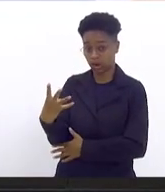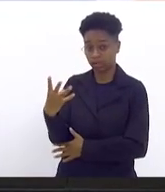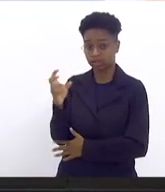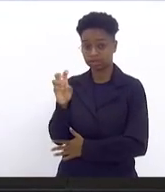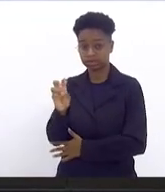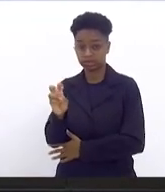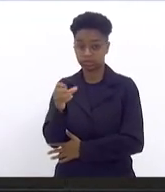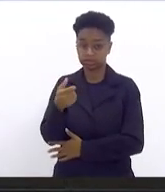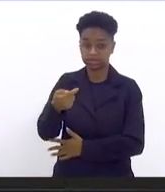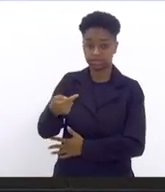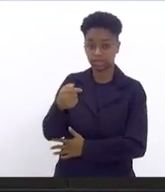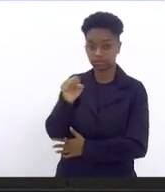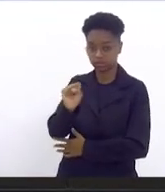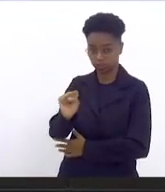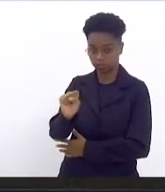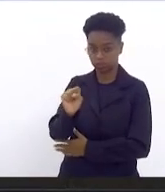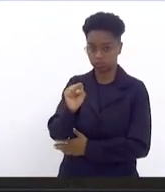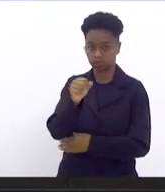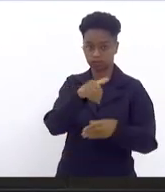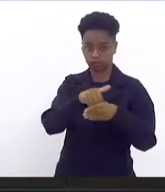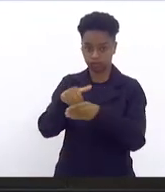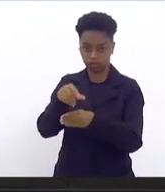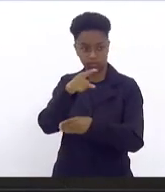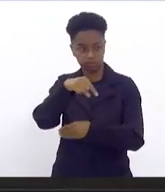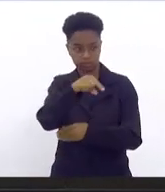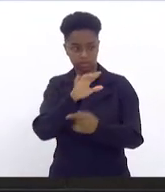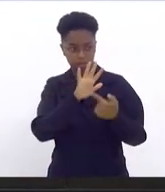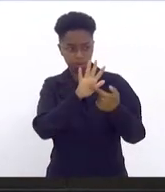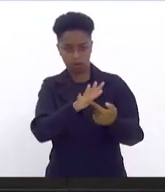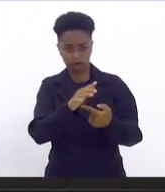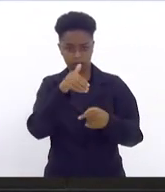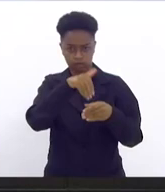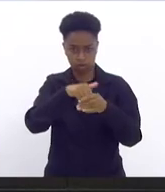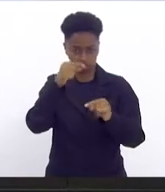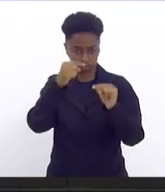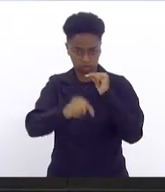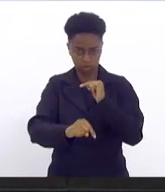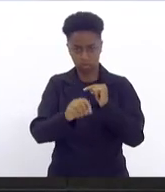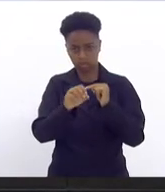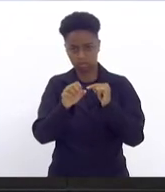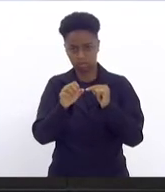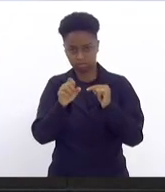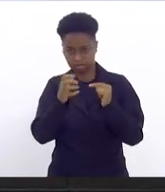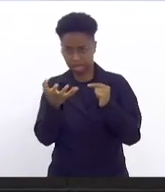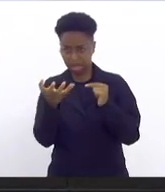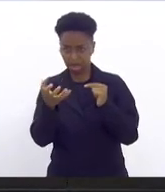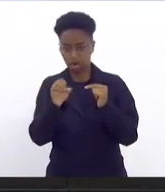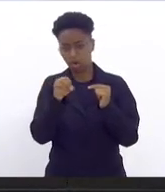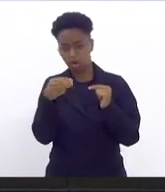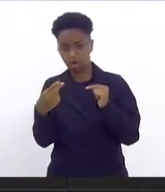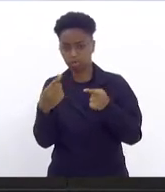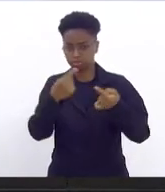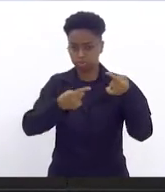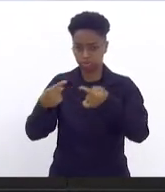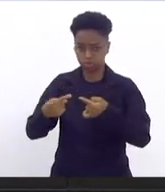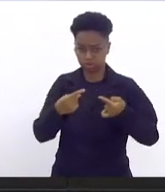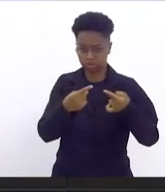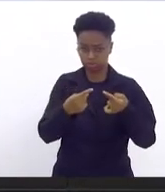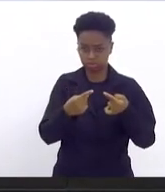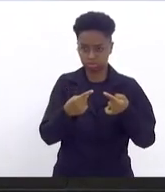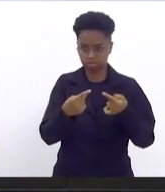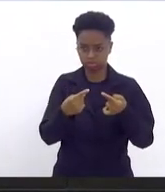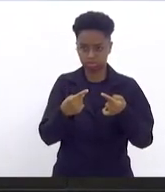5, 7 e 8. Algum deputado quer apresentar voto divergente, apartado, ou promover a discussão das